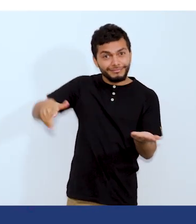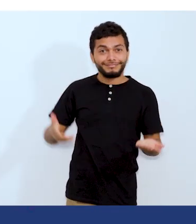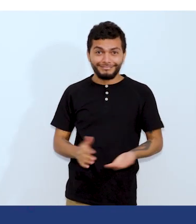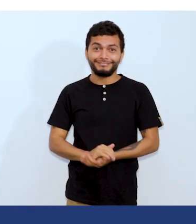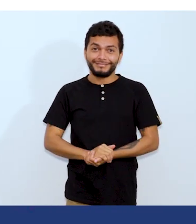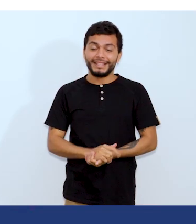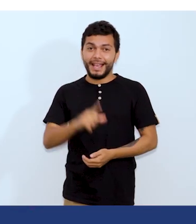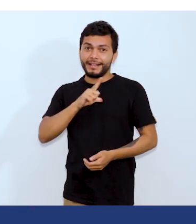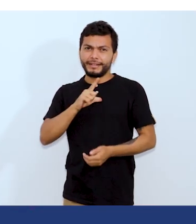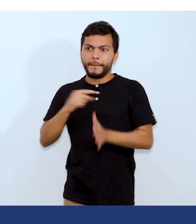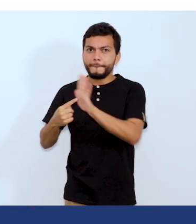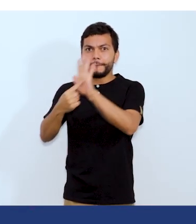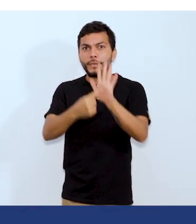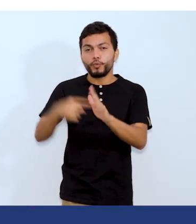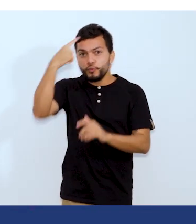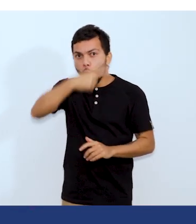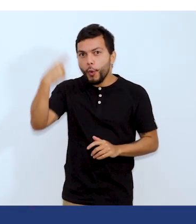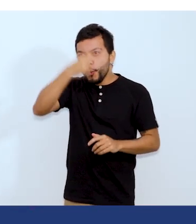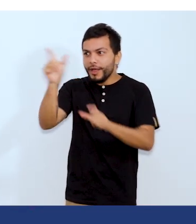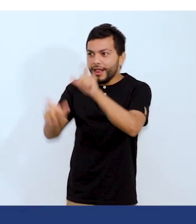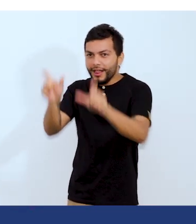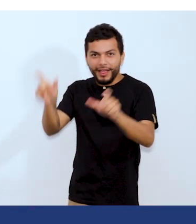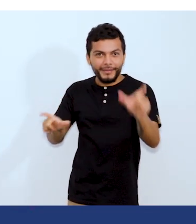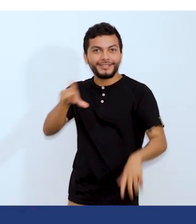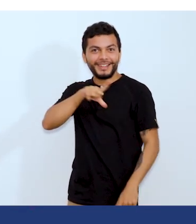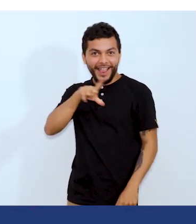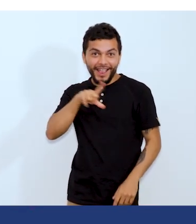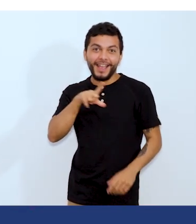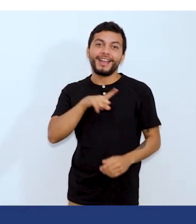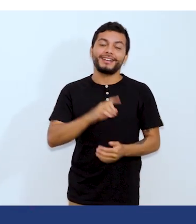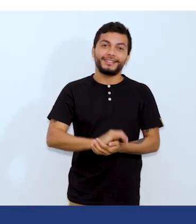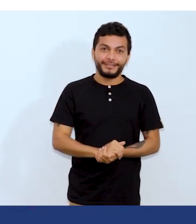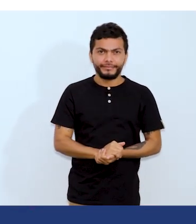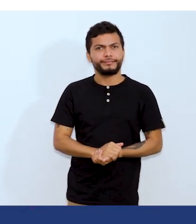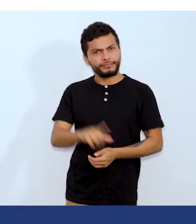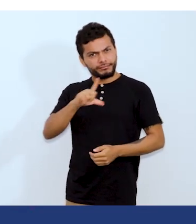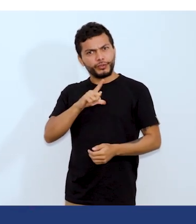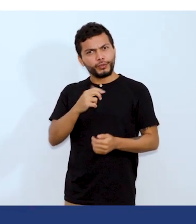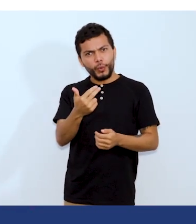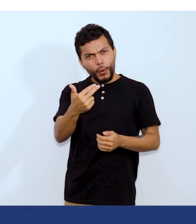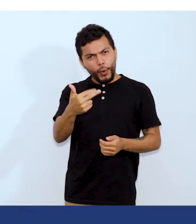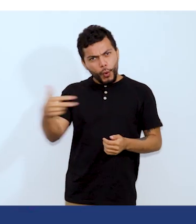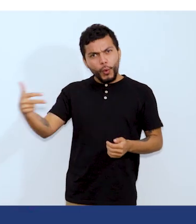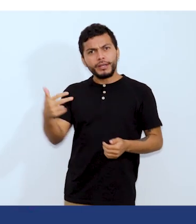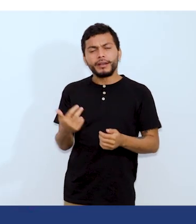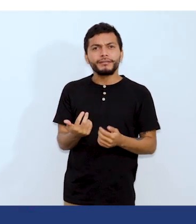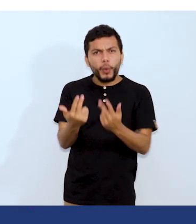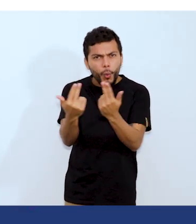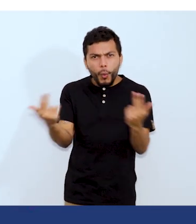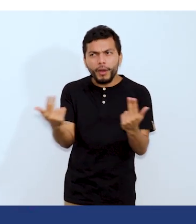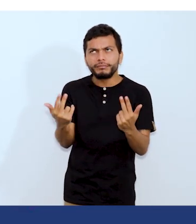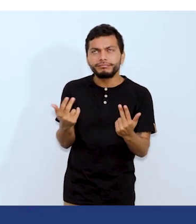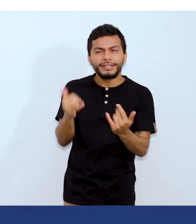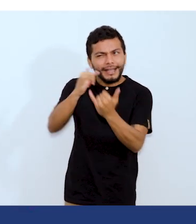falar, demonstrado aí no rosto dessas pessoas. Porém, há algo em comum nelas.